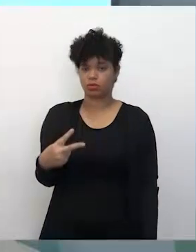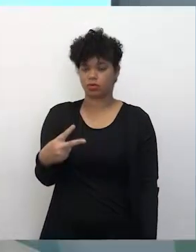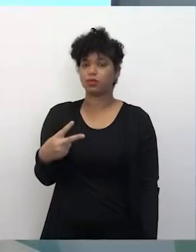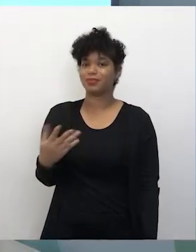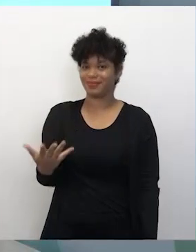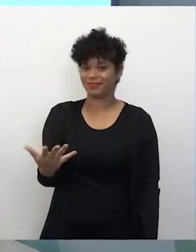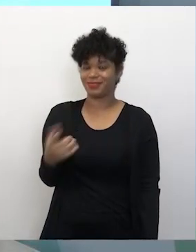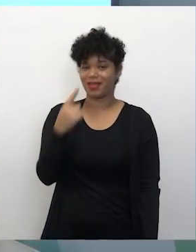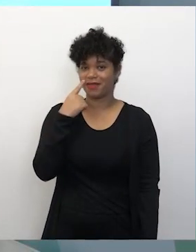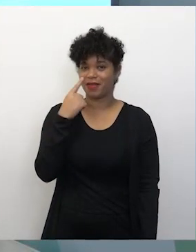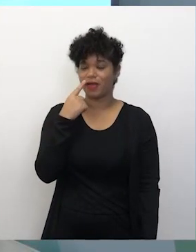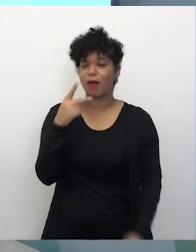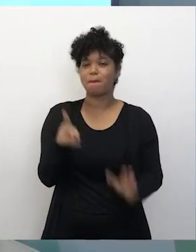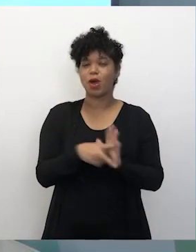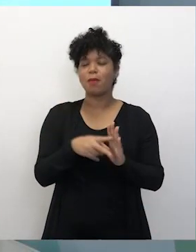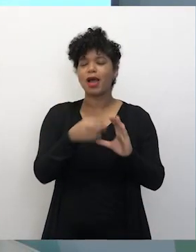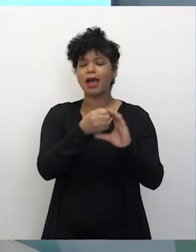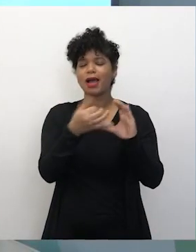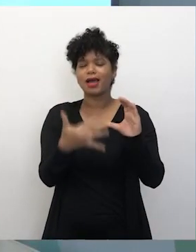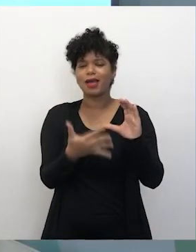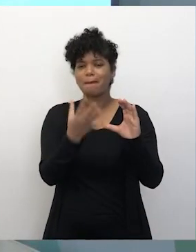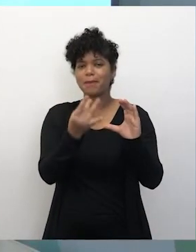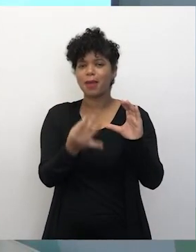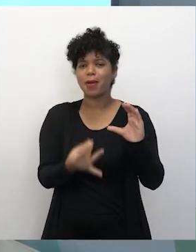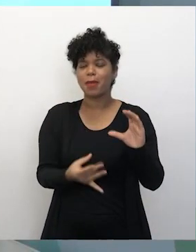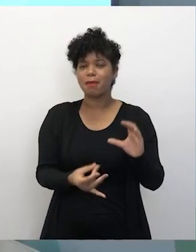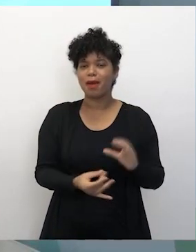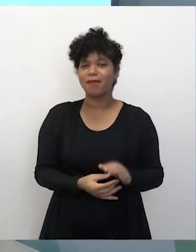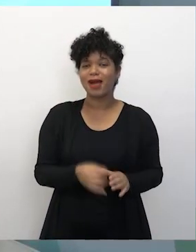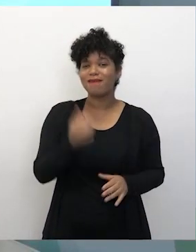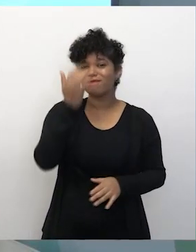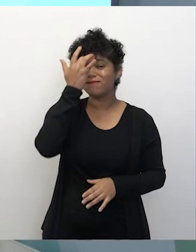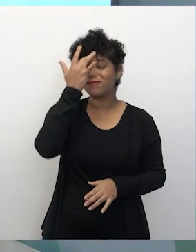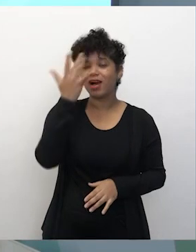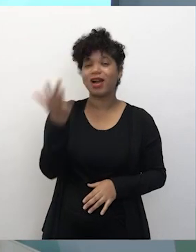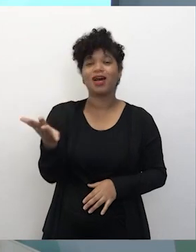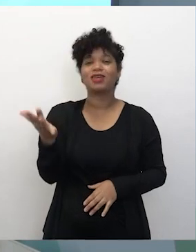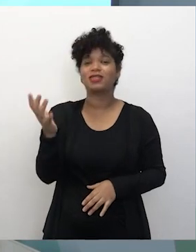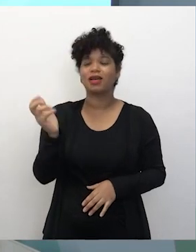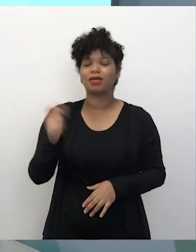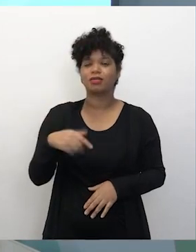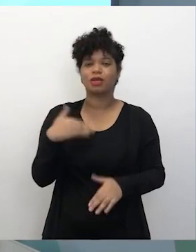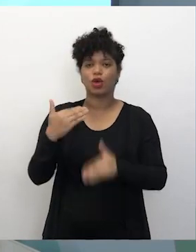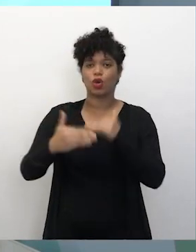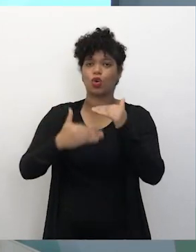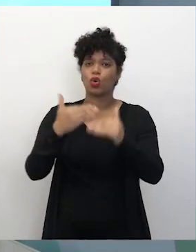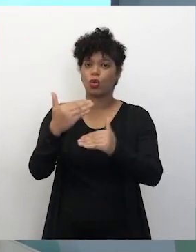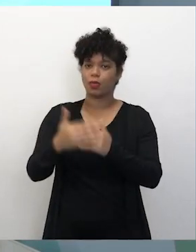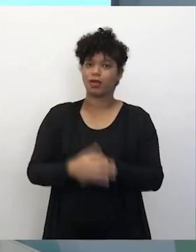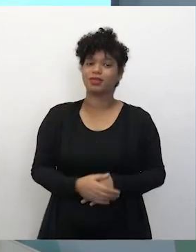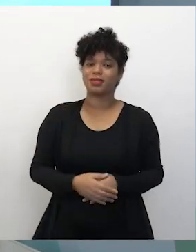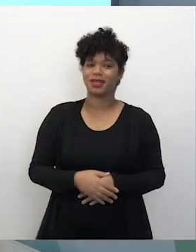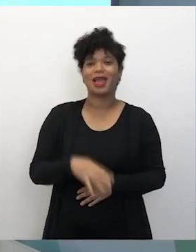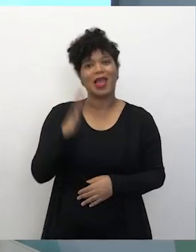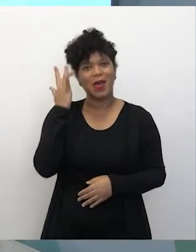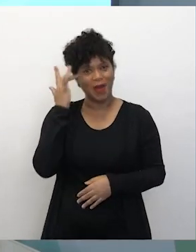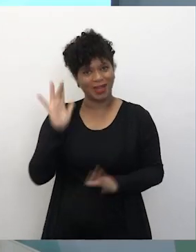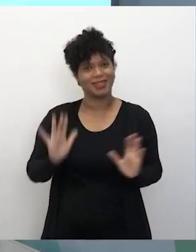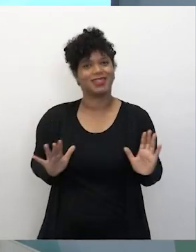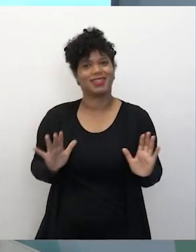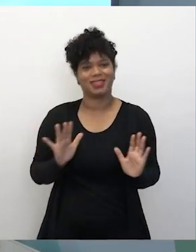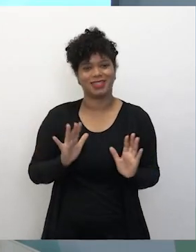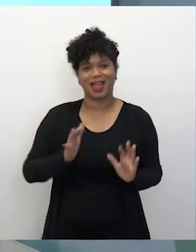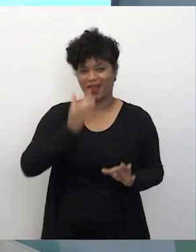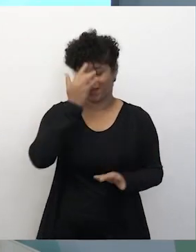potências têm essas características, né? São facilitadores, né, do processo. Pelo menos na minha concepção, né?